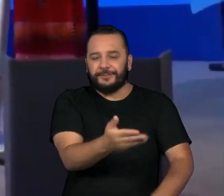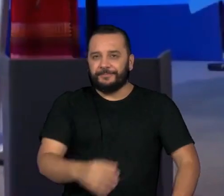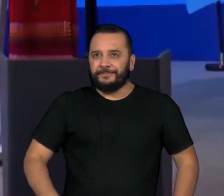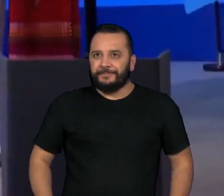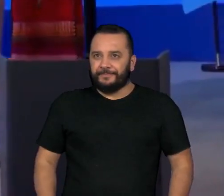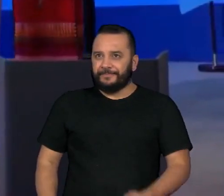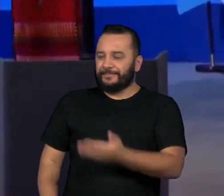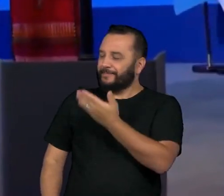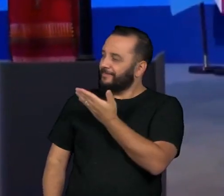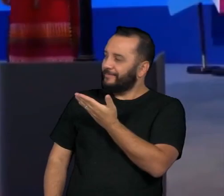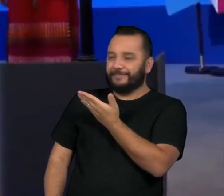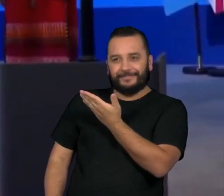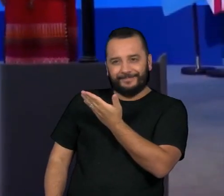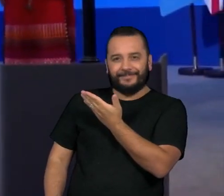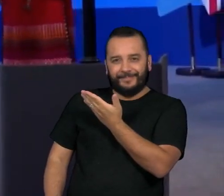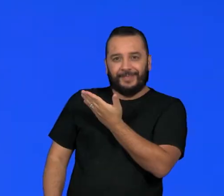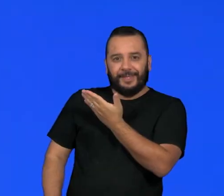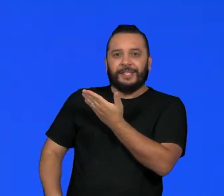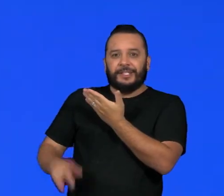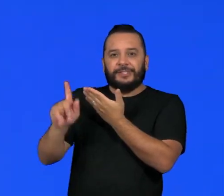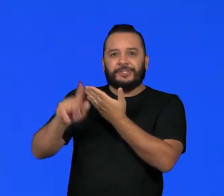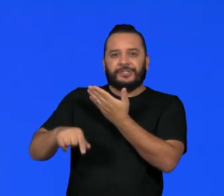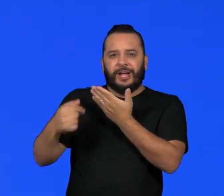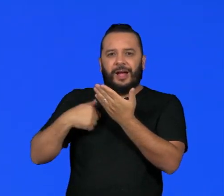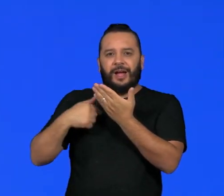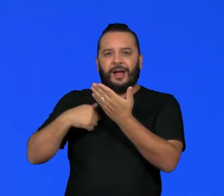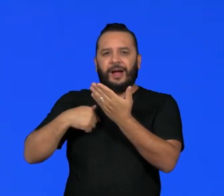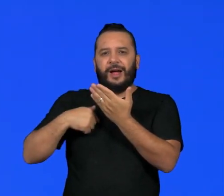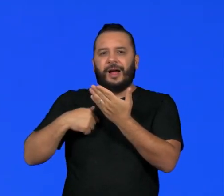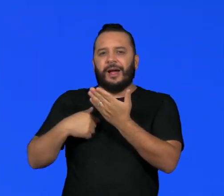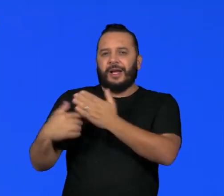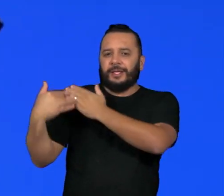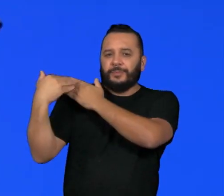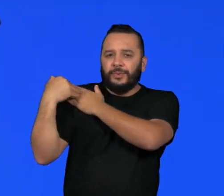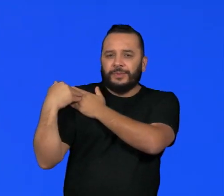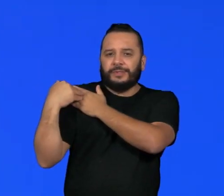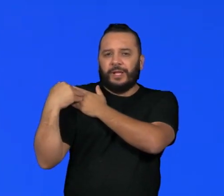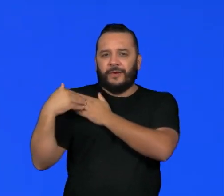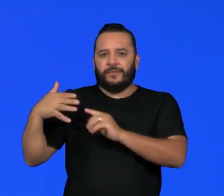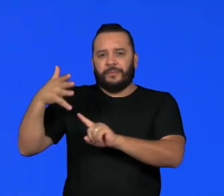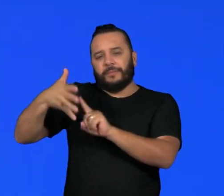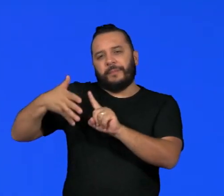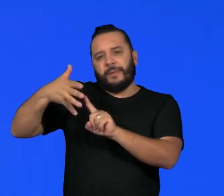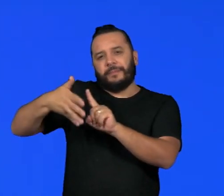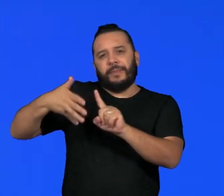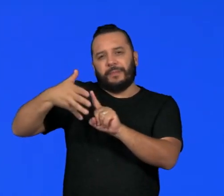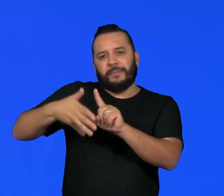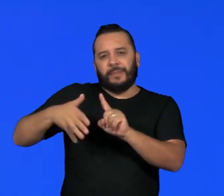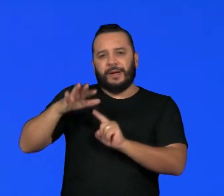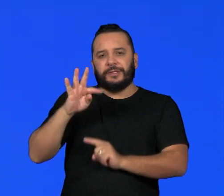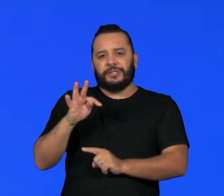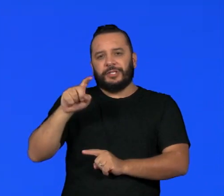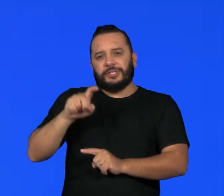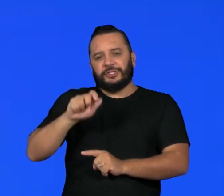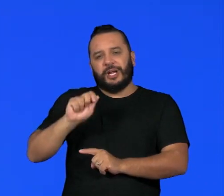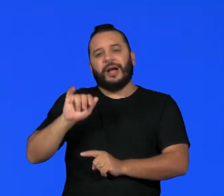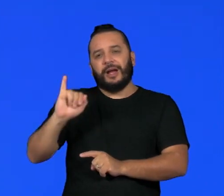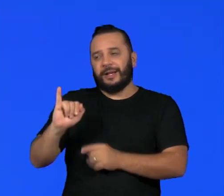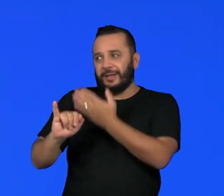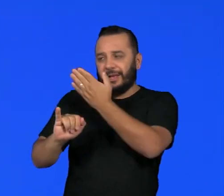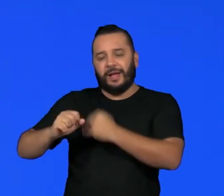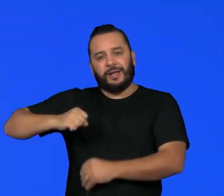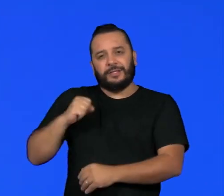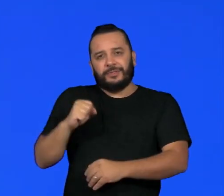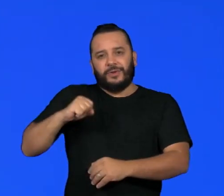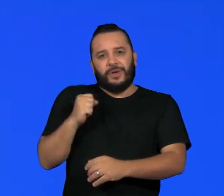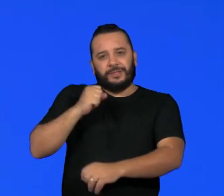Chai Surui foi a voz da juventude na abertura da COP26 na Escócia em 2021. A